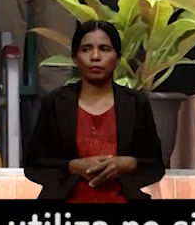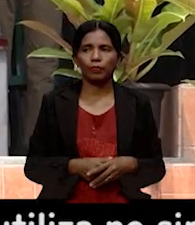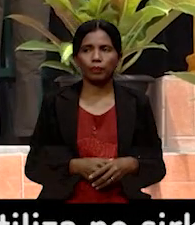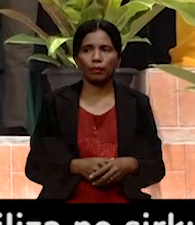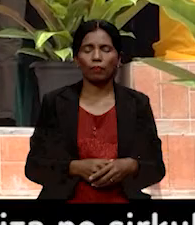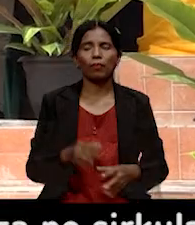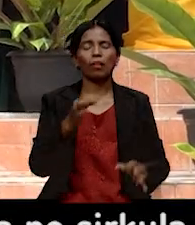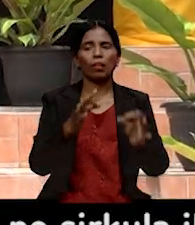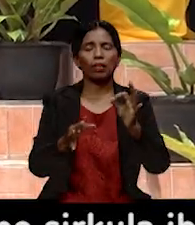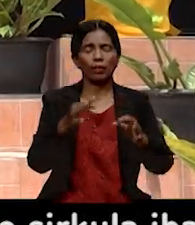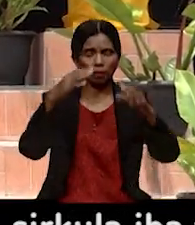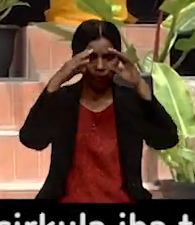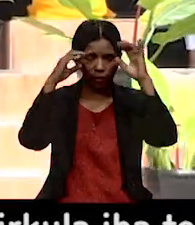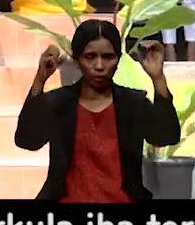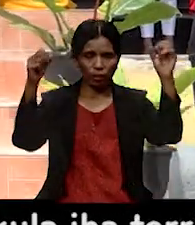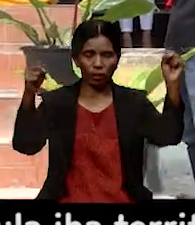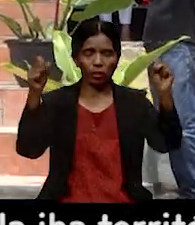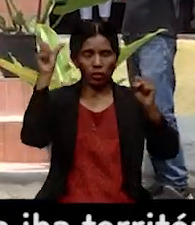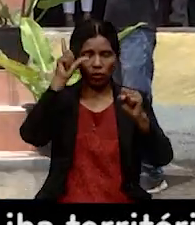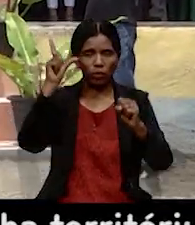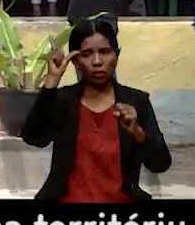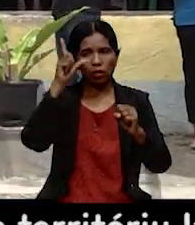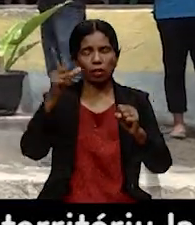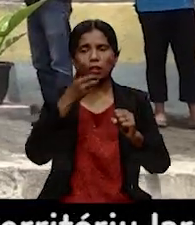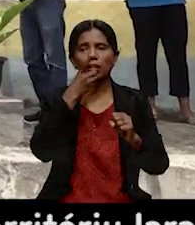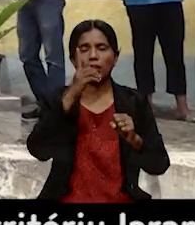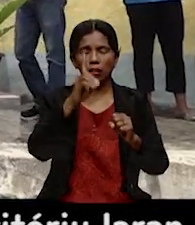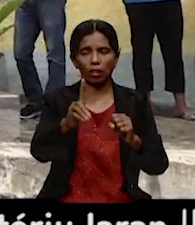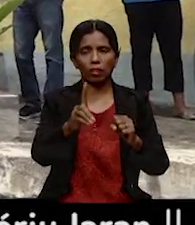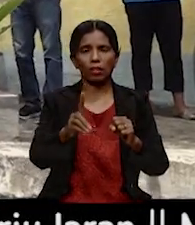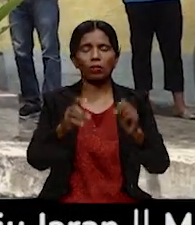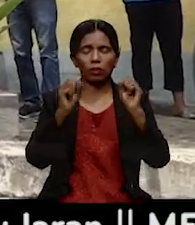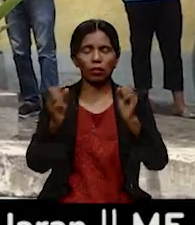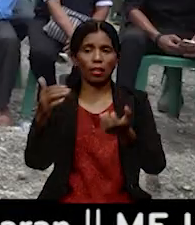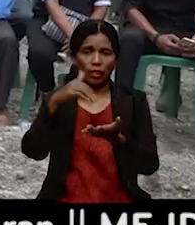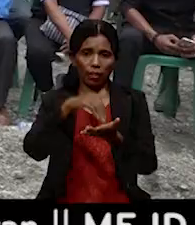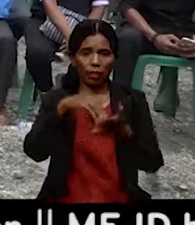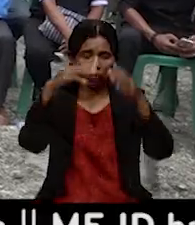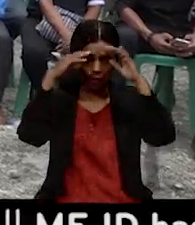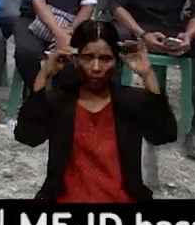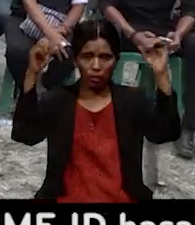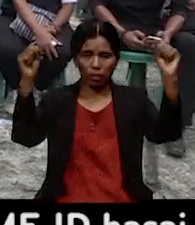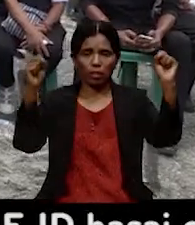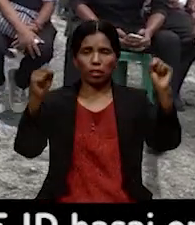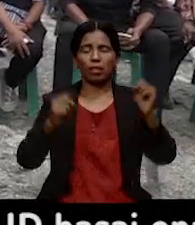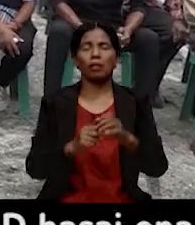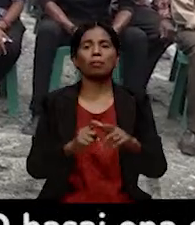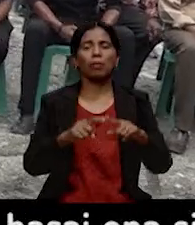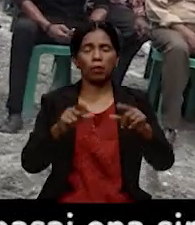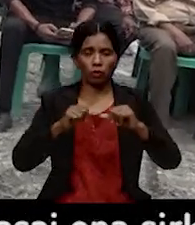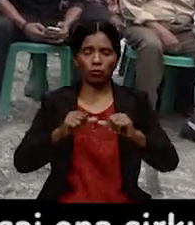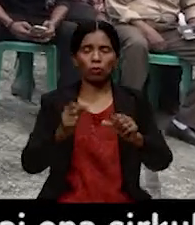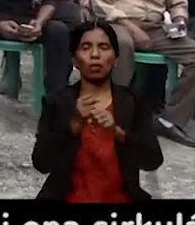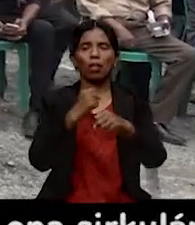Maske Presidente da República Francisco Guterres luou declara ona hodi recandidato ba Presidente da República, mas ve continua hala na